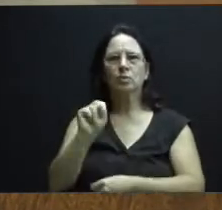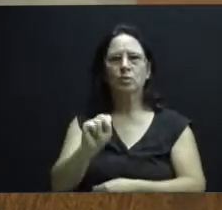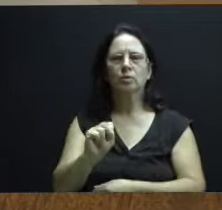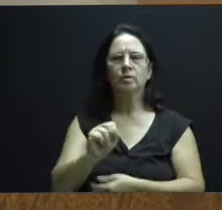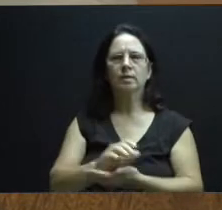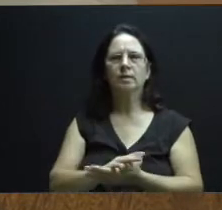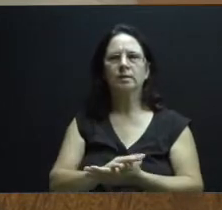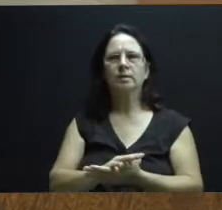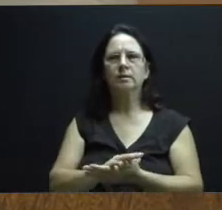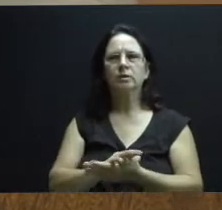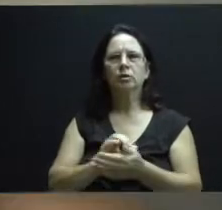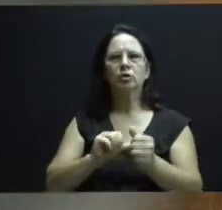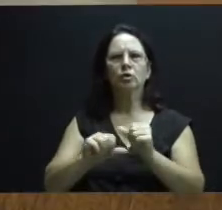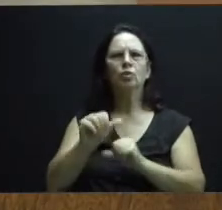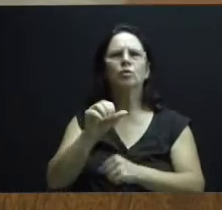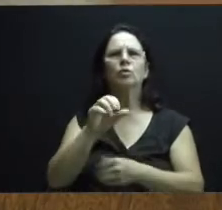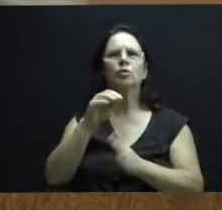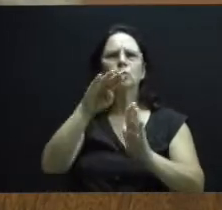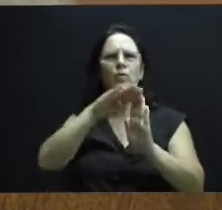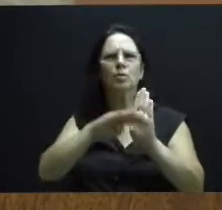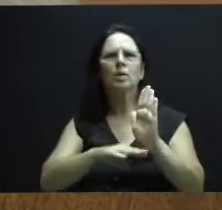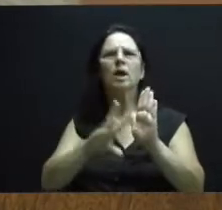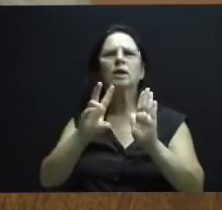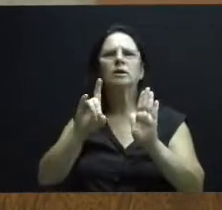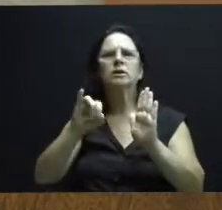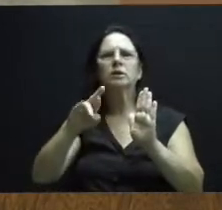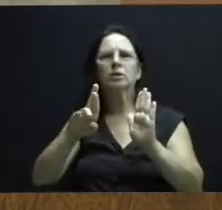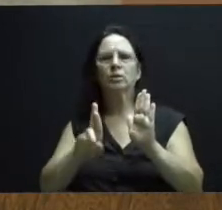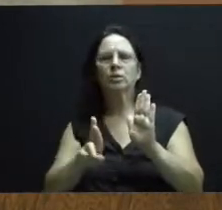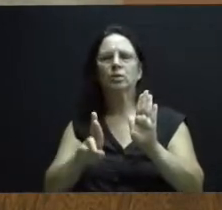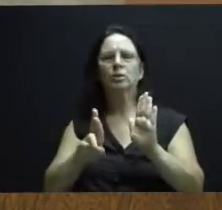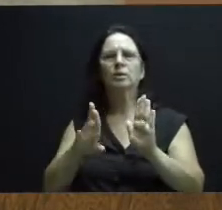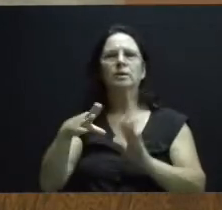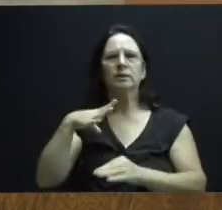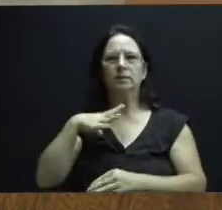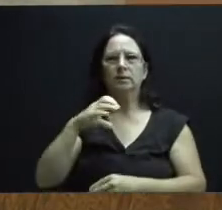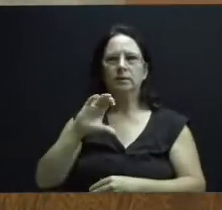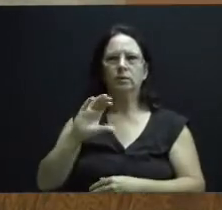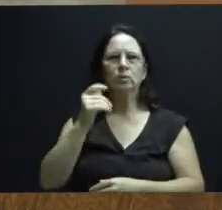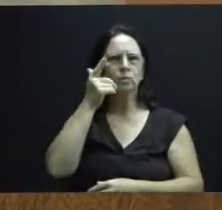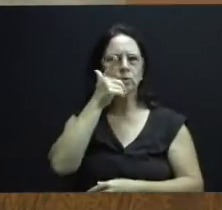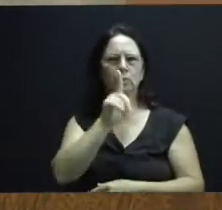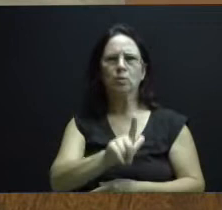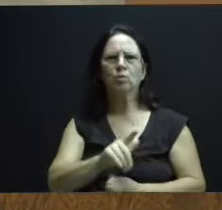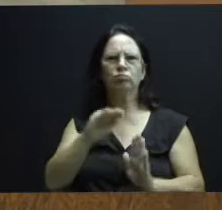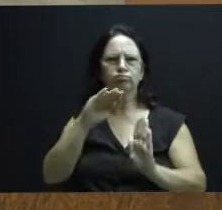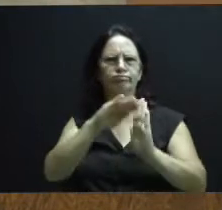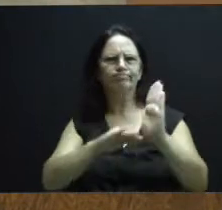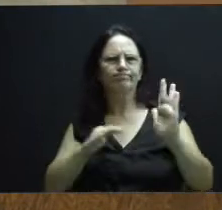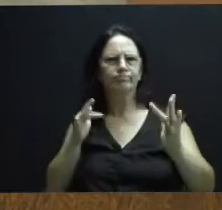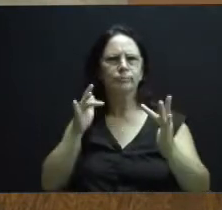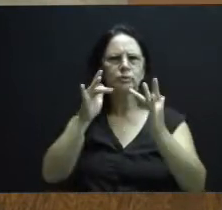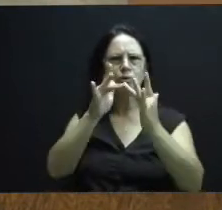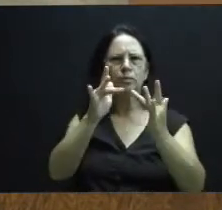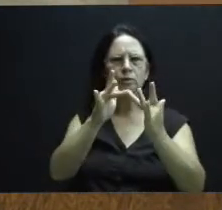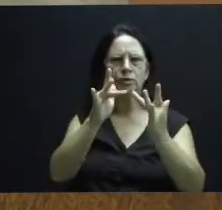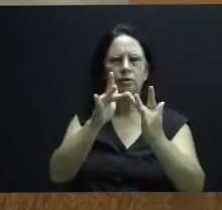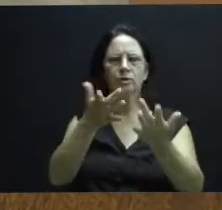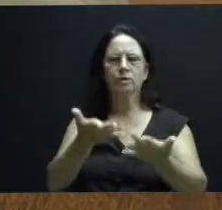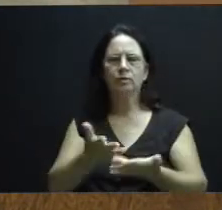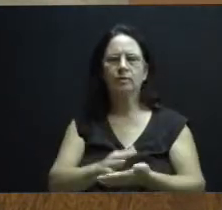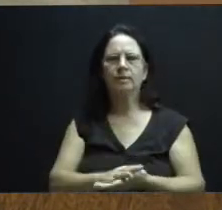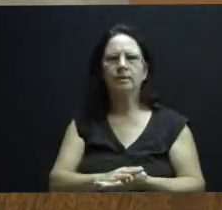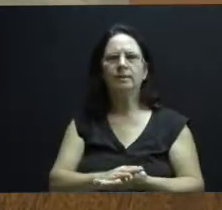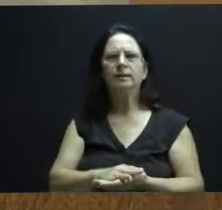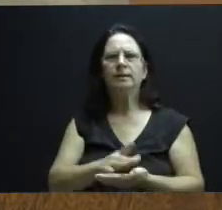do plano diretor do município não alcançou plenamente seu objetivo considerando ainda